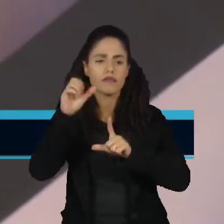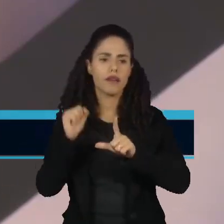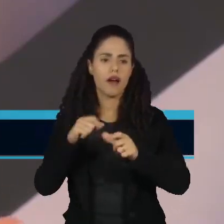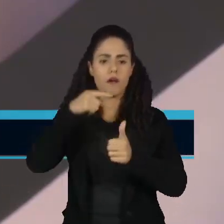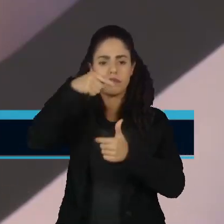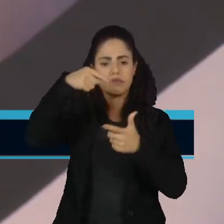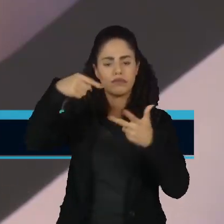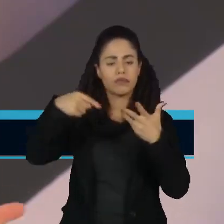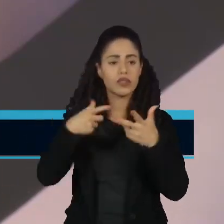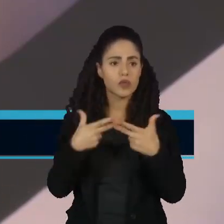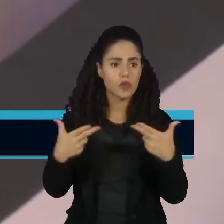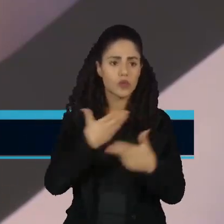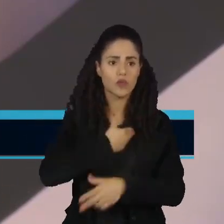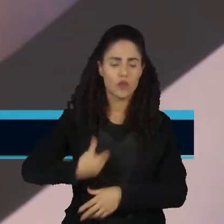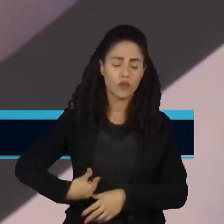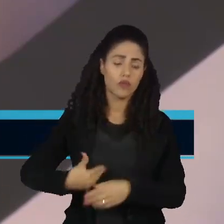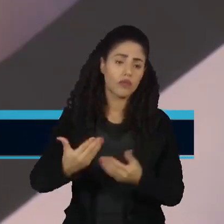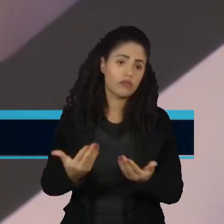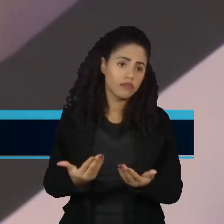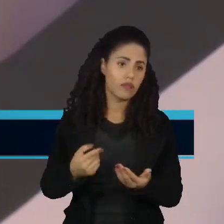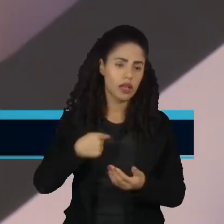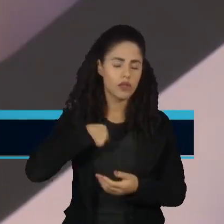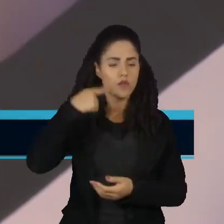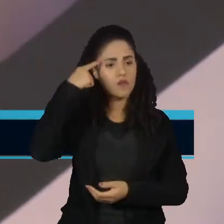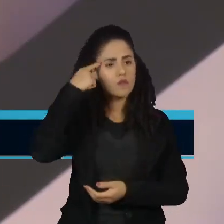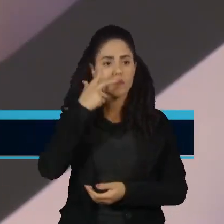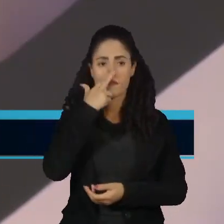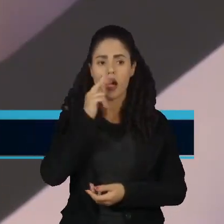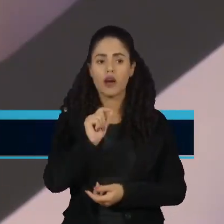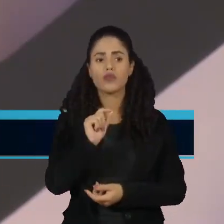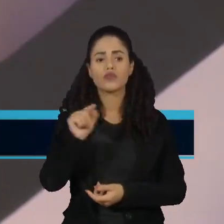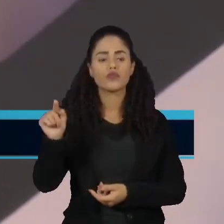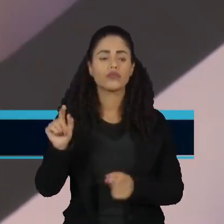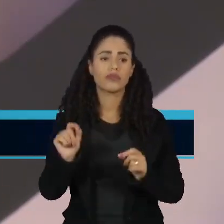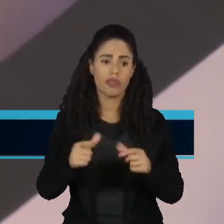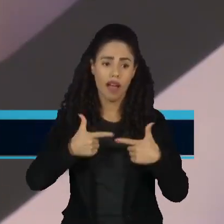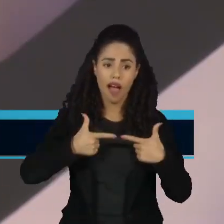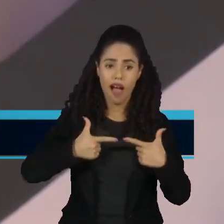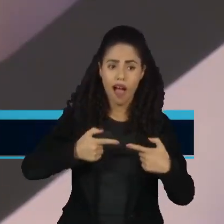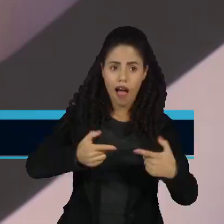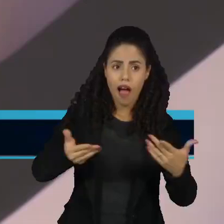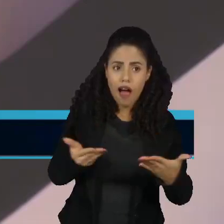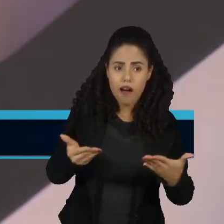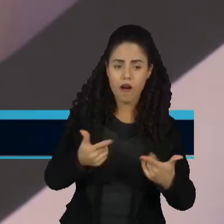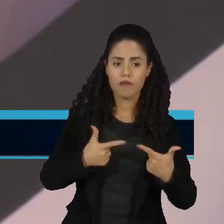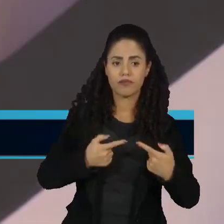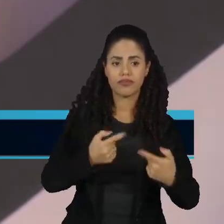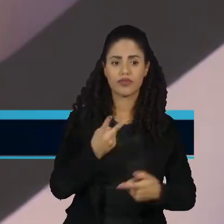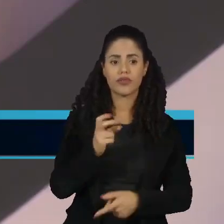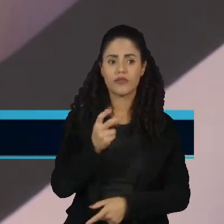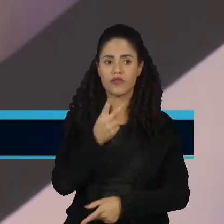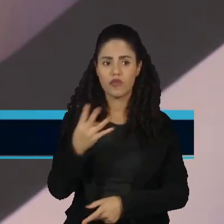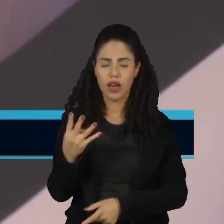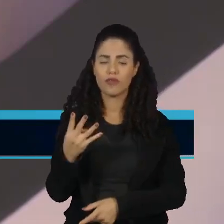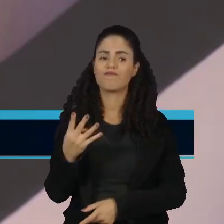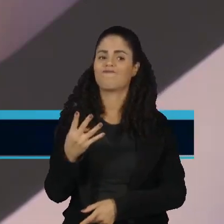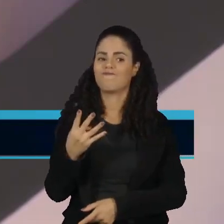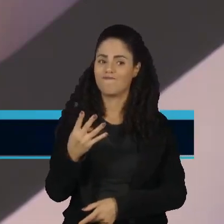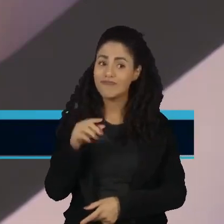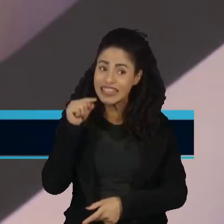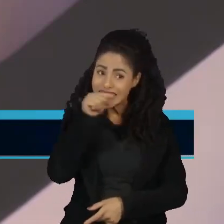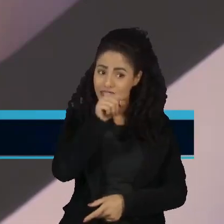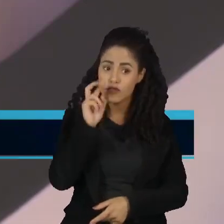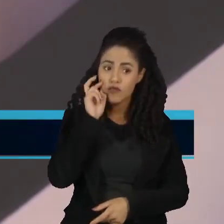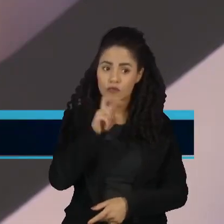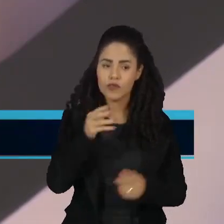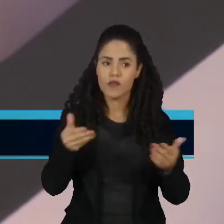sobre as reações de governo gigantescas, mas eu acho que tem uma dimensão que é ter uma guerra agora, né, em pleno 2024, nesse nível que você tem